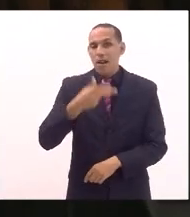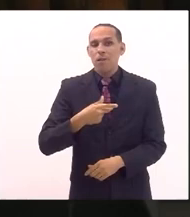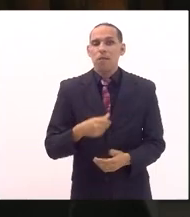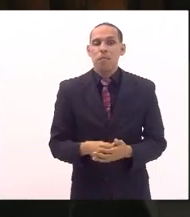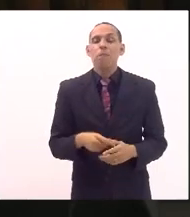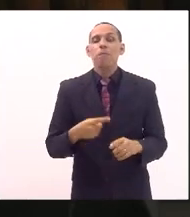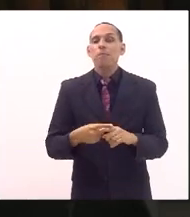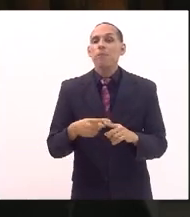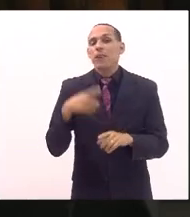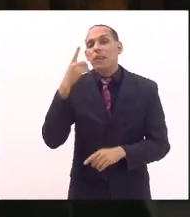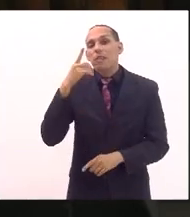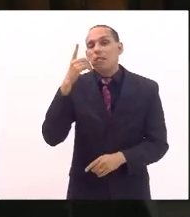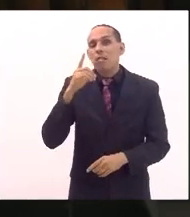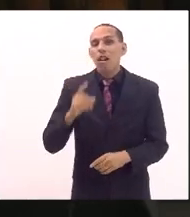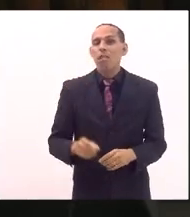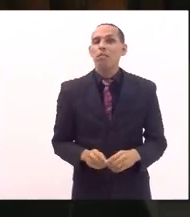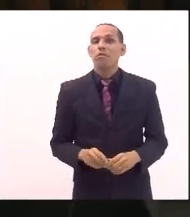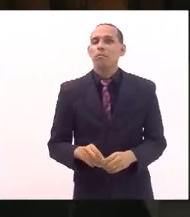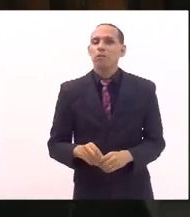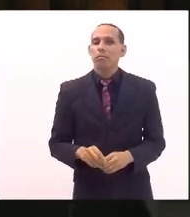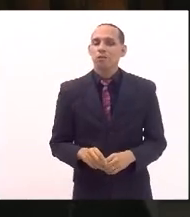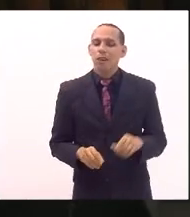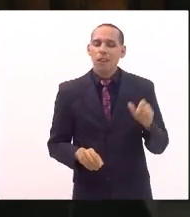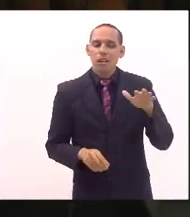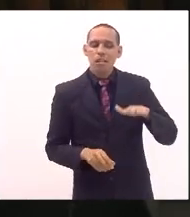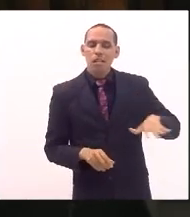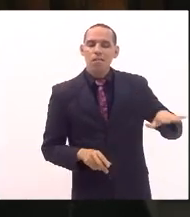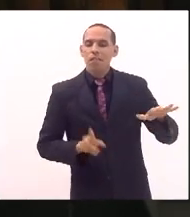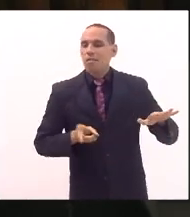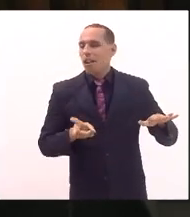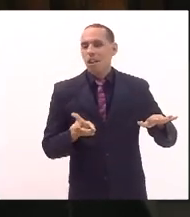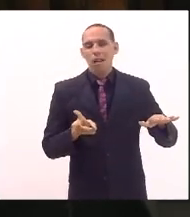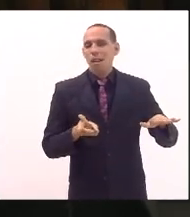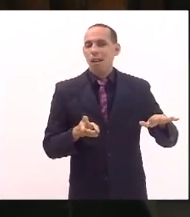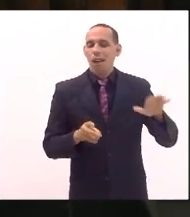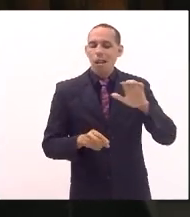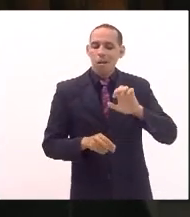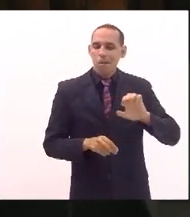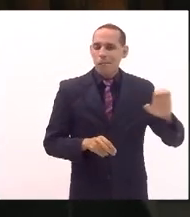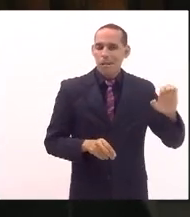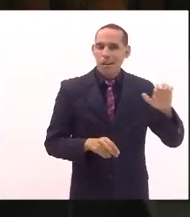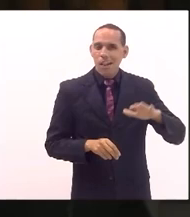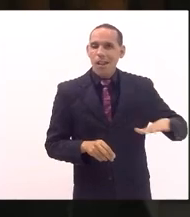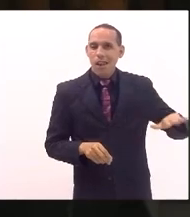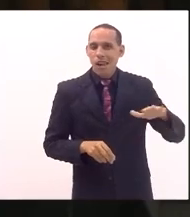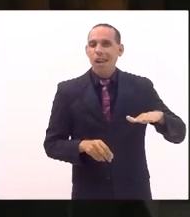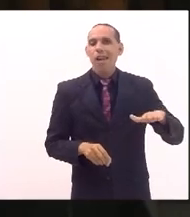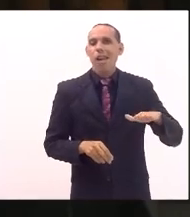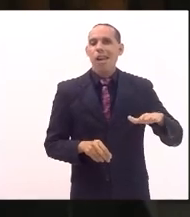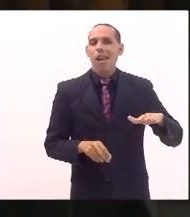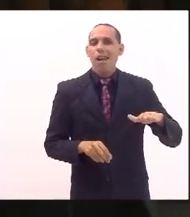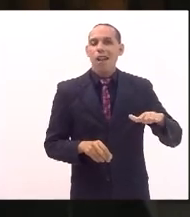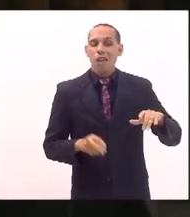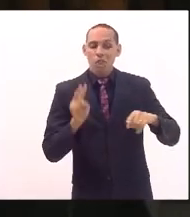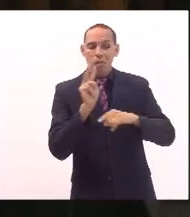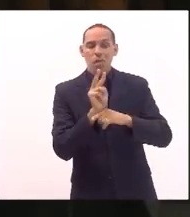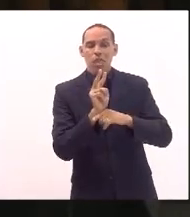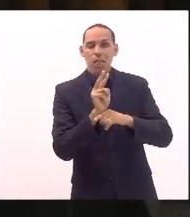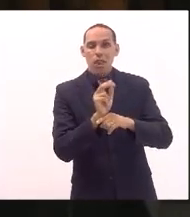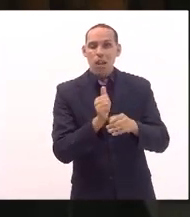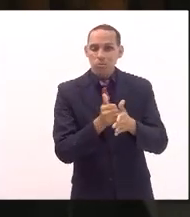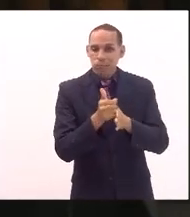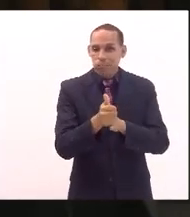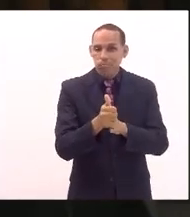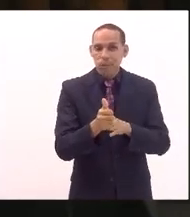por deputados sempre eles os deputados da esquerda Arautos da moralidade o